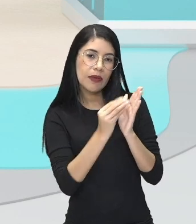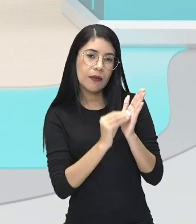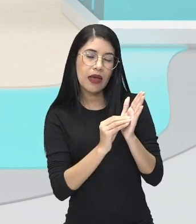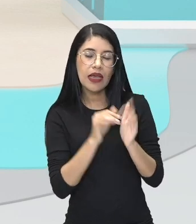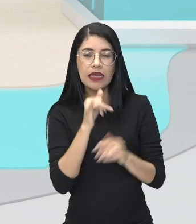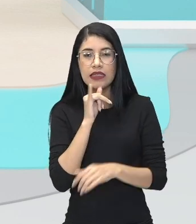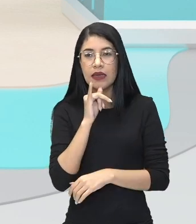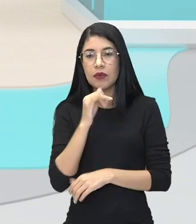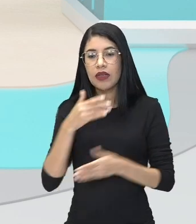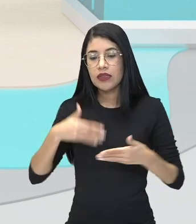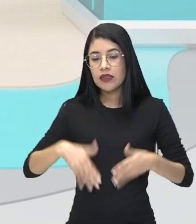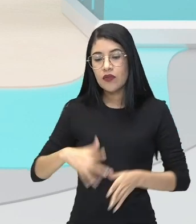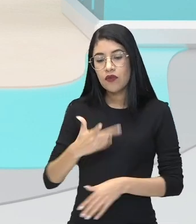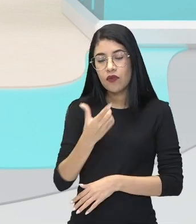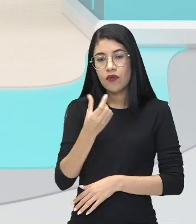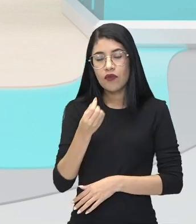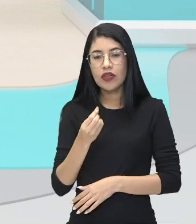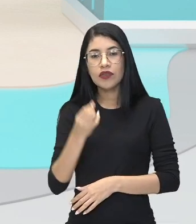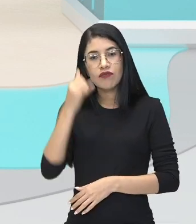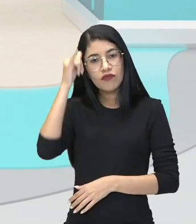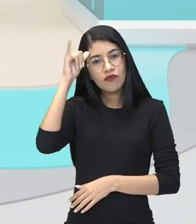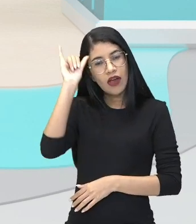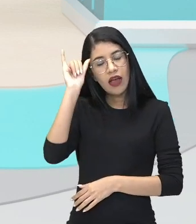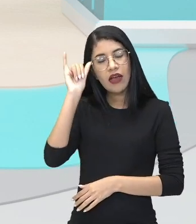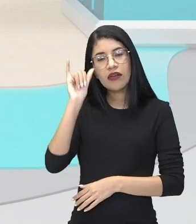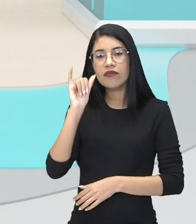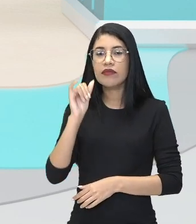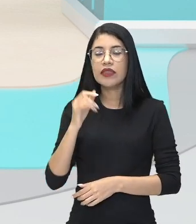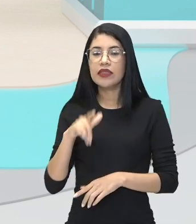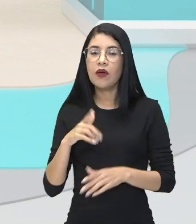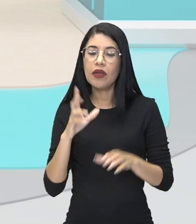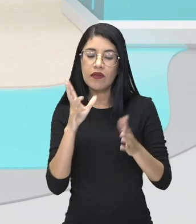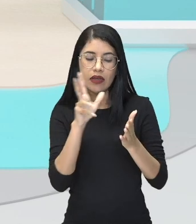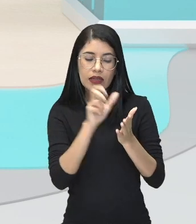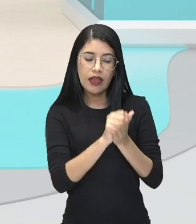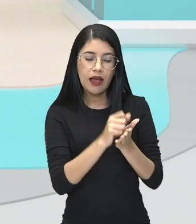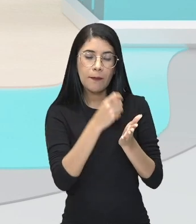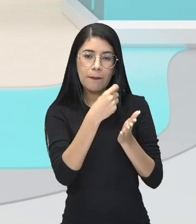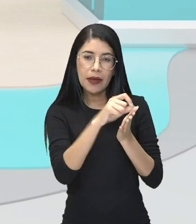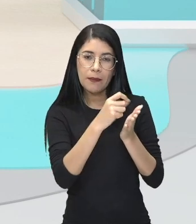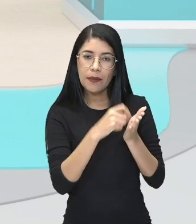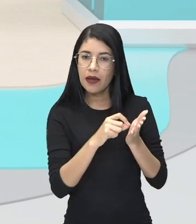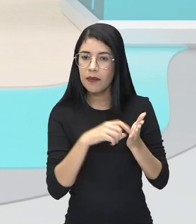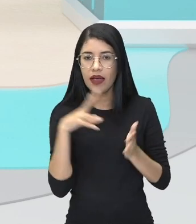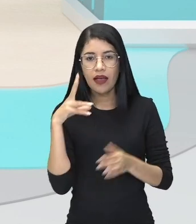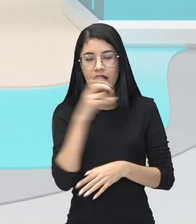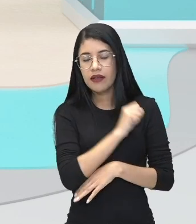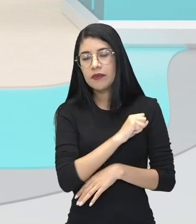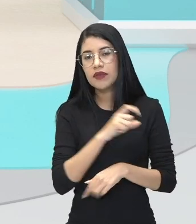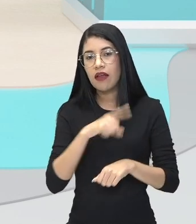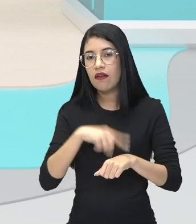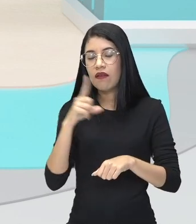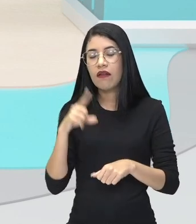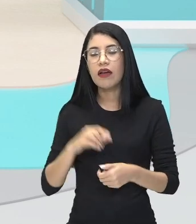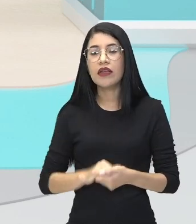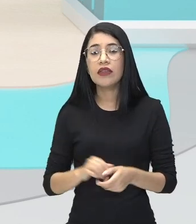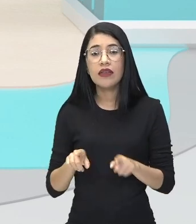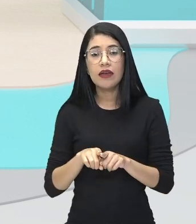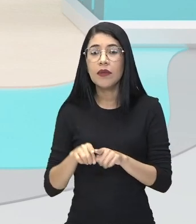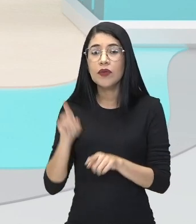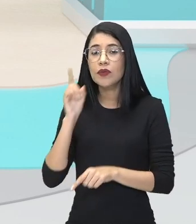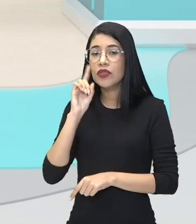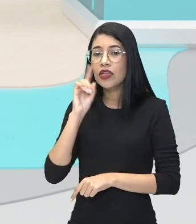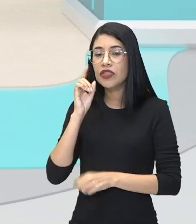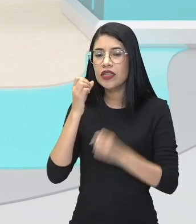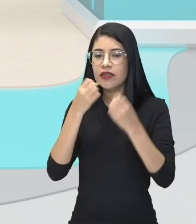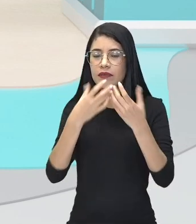20 vacas, nasceram 20 bezerros. Então, ele registrava de forma muito rápida e também o seu cotidiano.